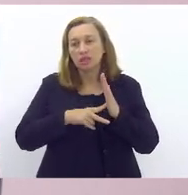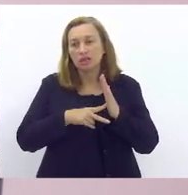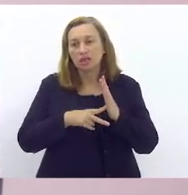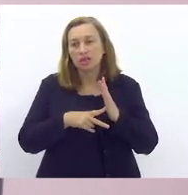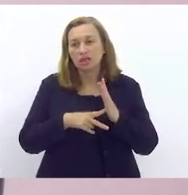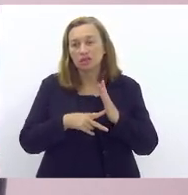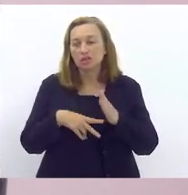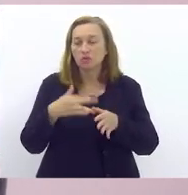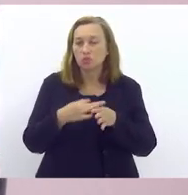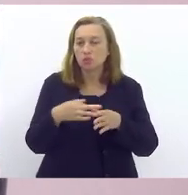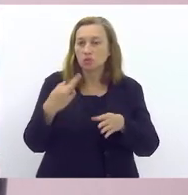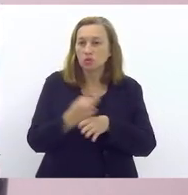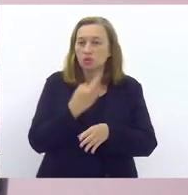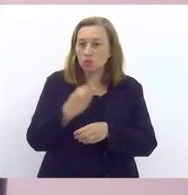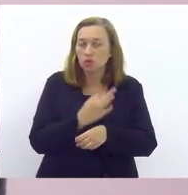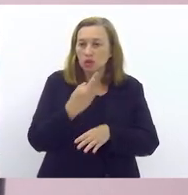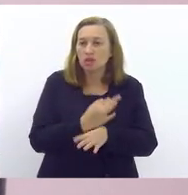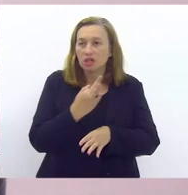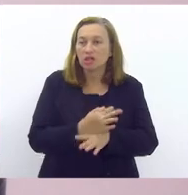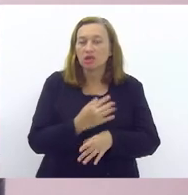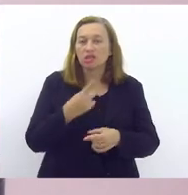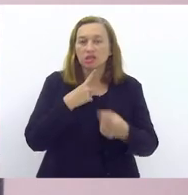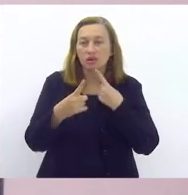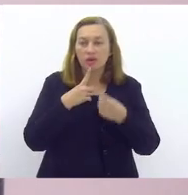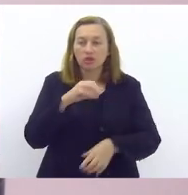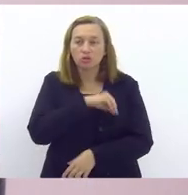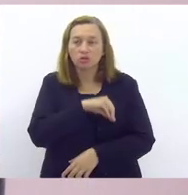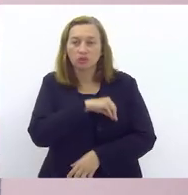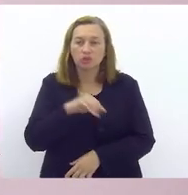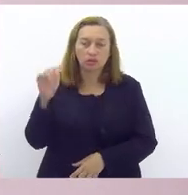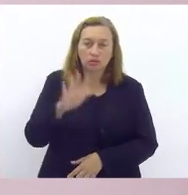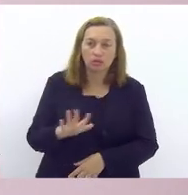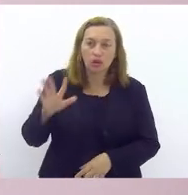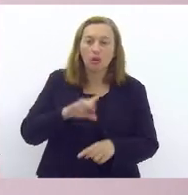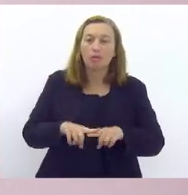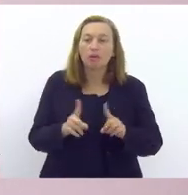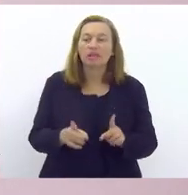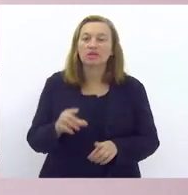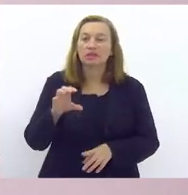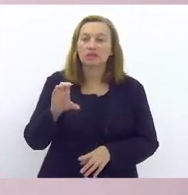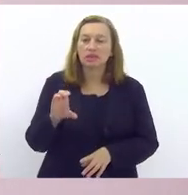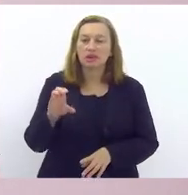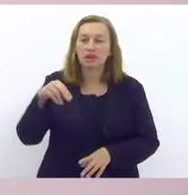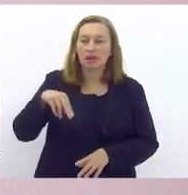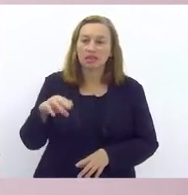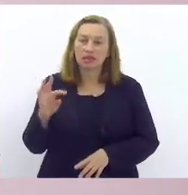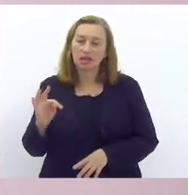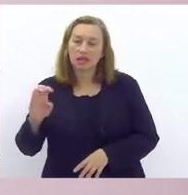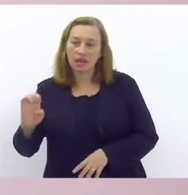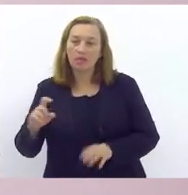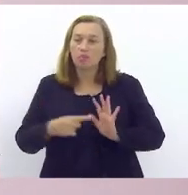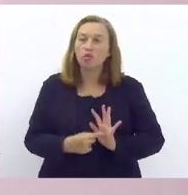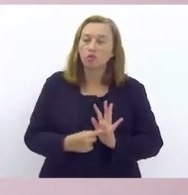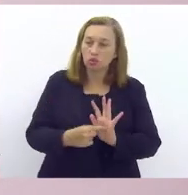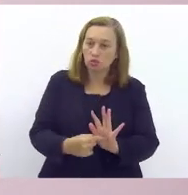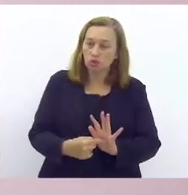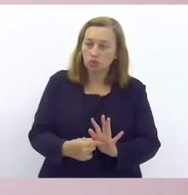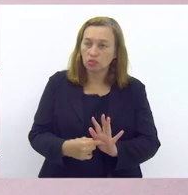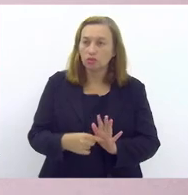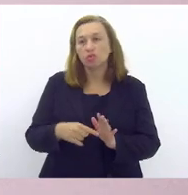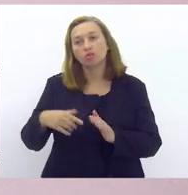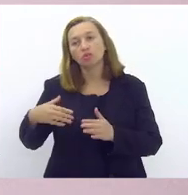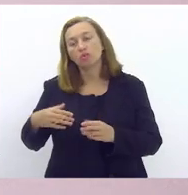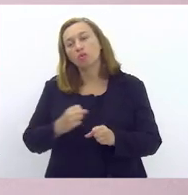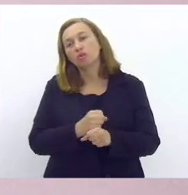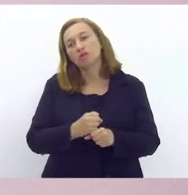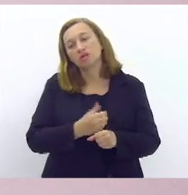tiveram resistência a esse debate do piso nacional. Mas a CNTE, ela demonstrou e mostrou, com o passar do tempo,